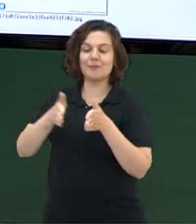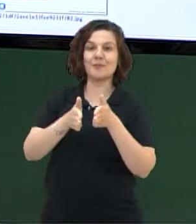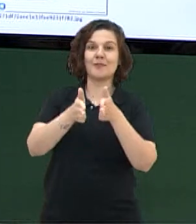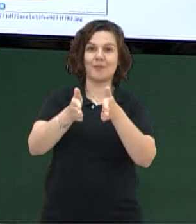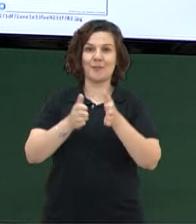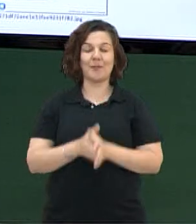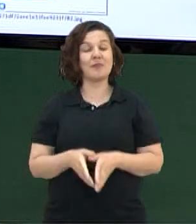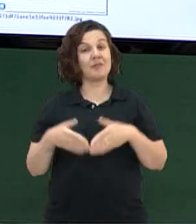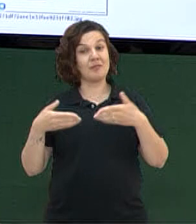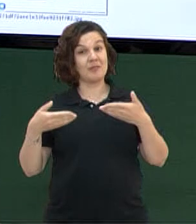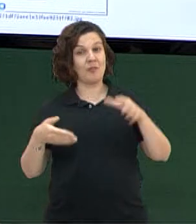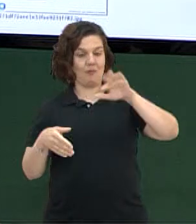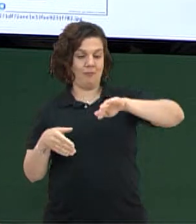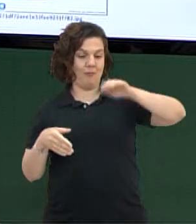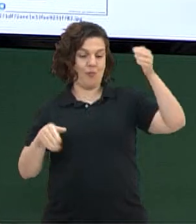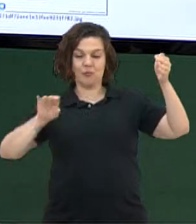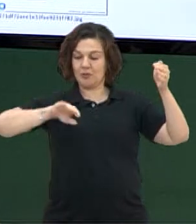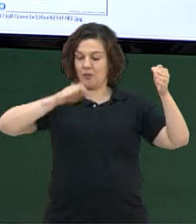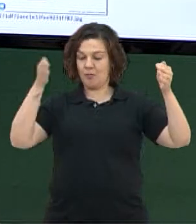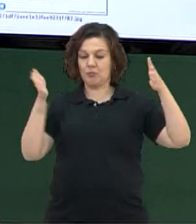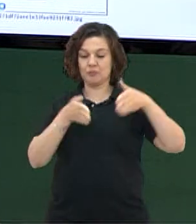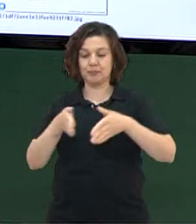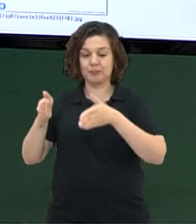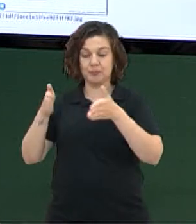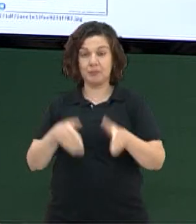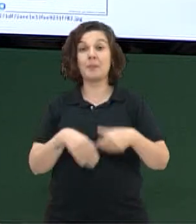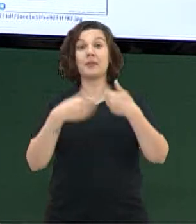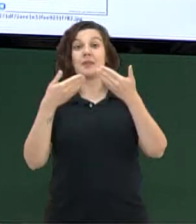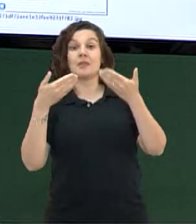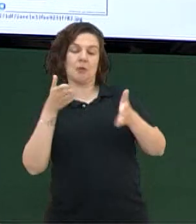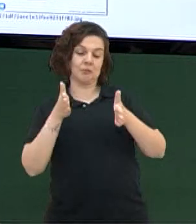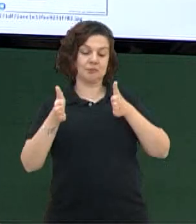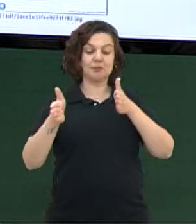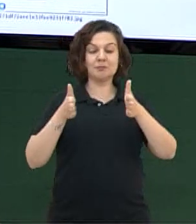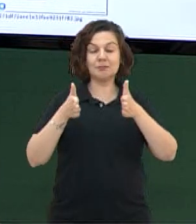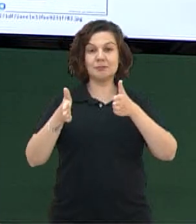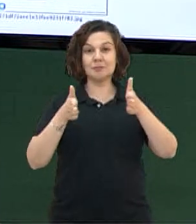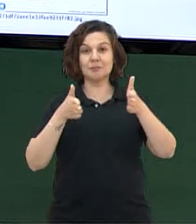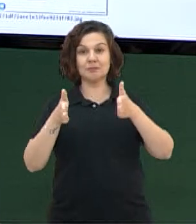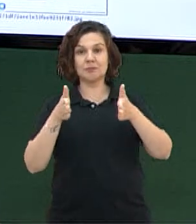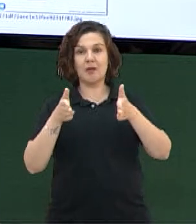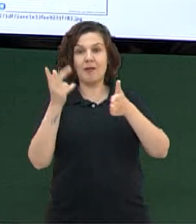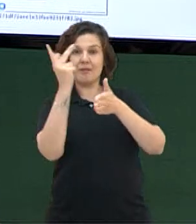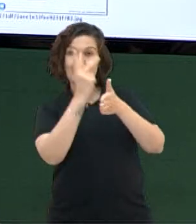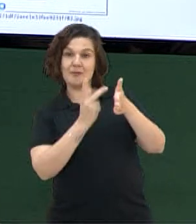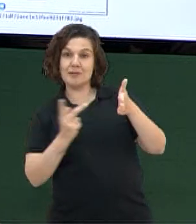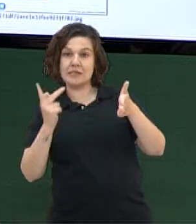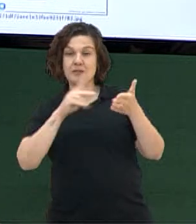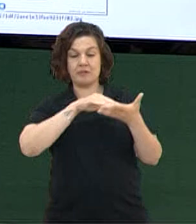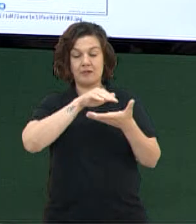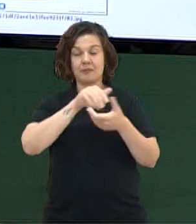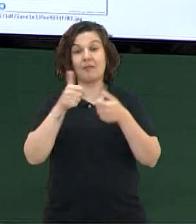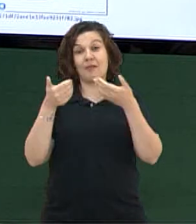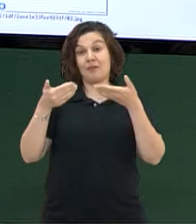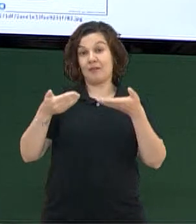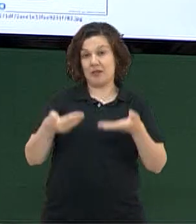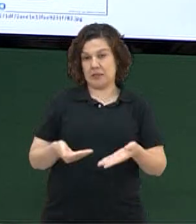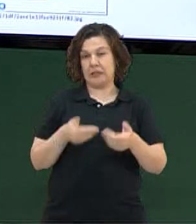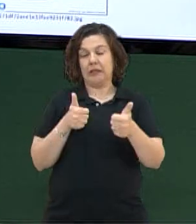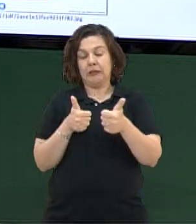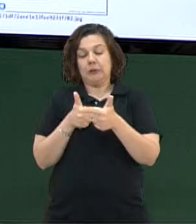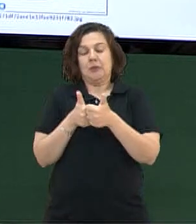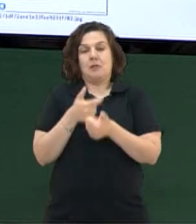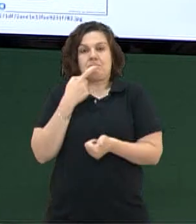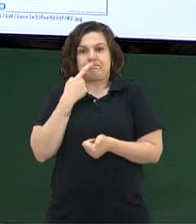Então, percebe-se que, naquele momento, a capacidade de representar a superfície terrestre ela era